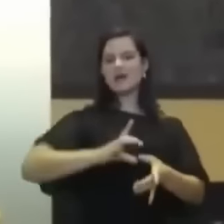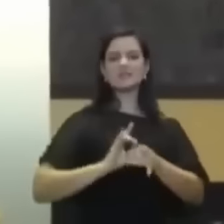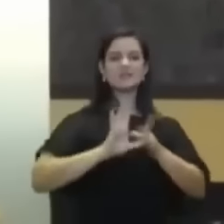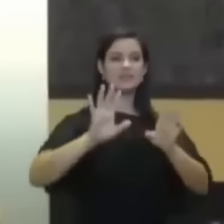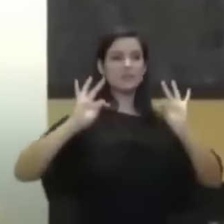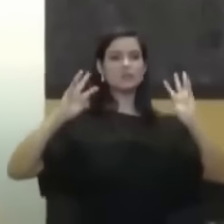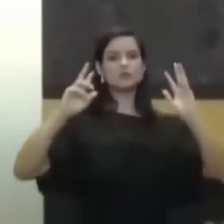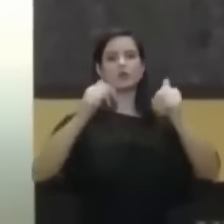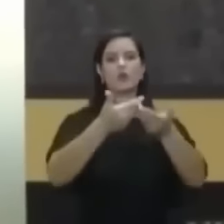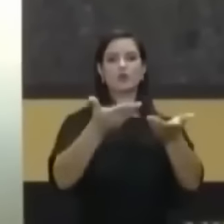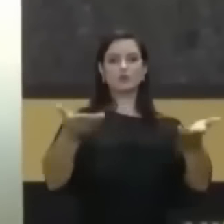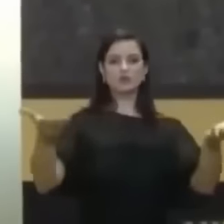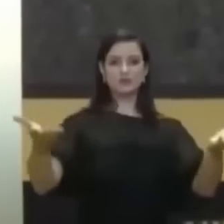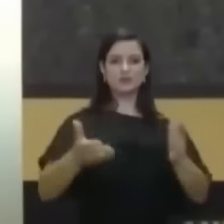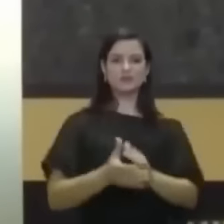de vocês.